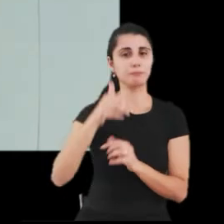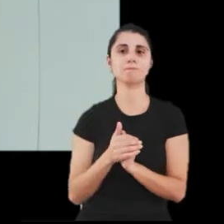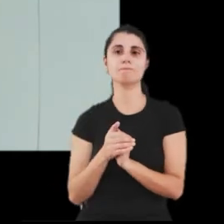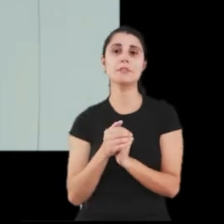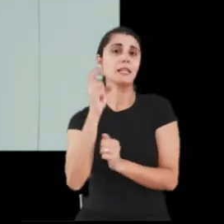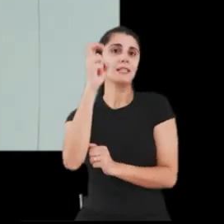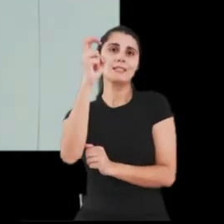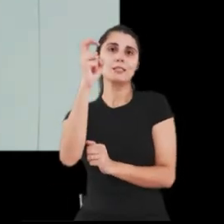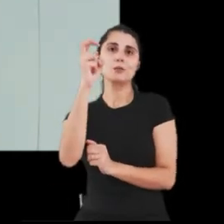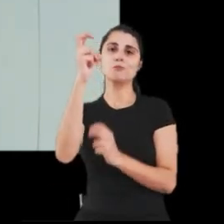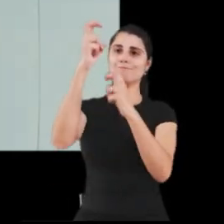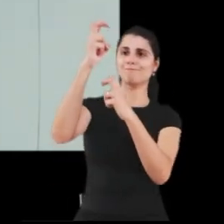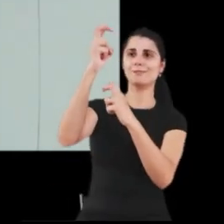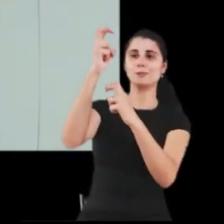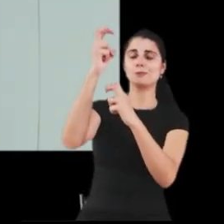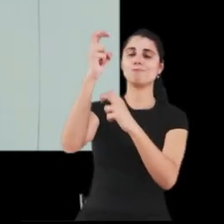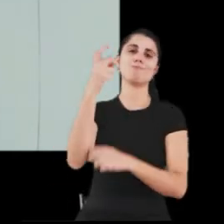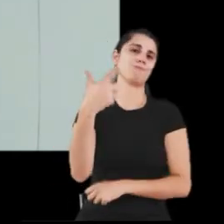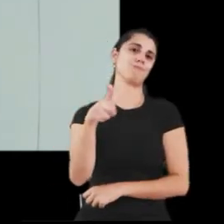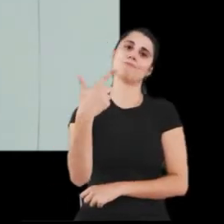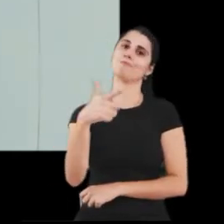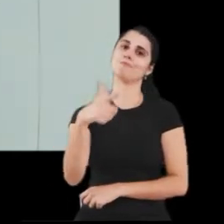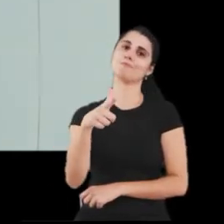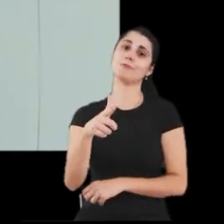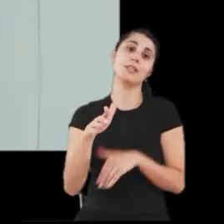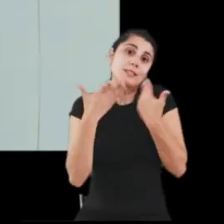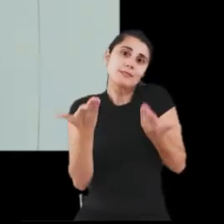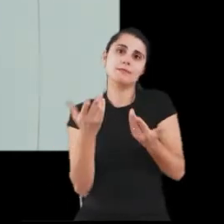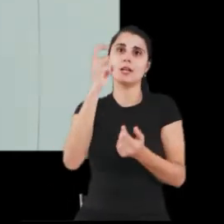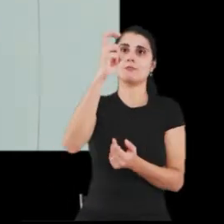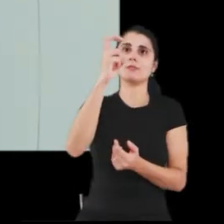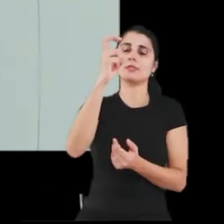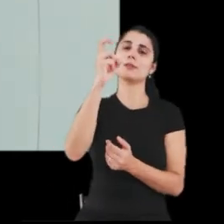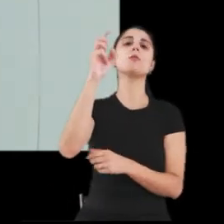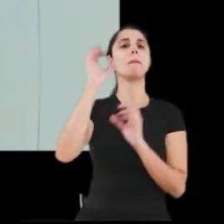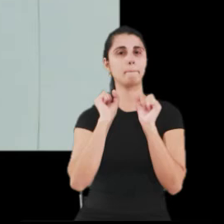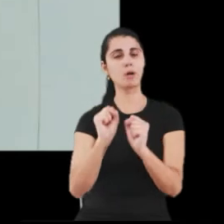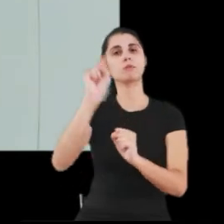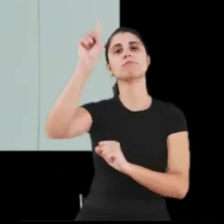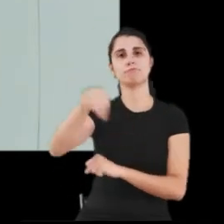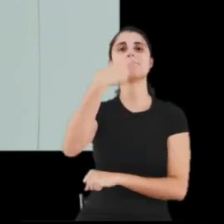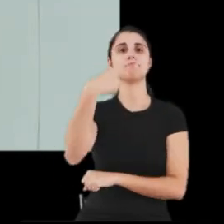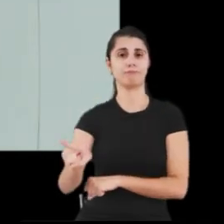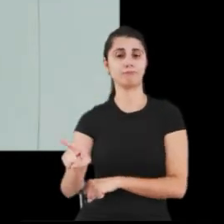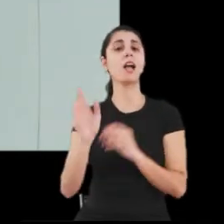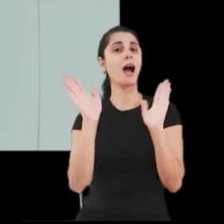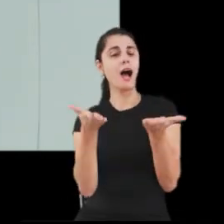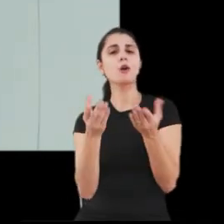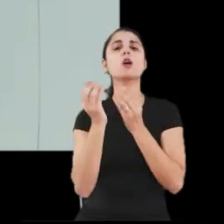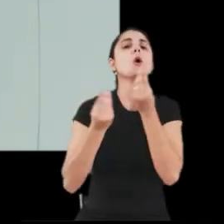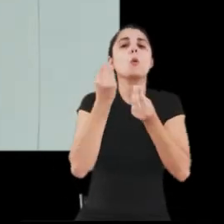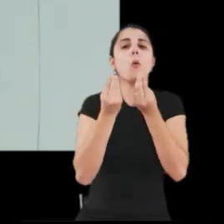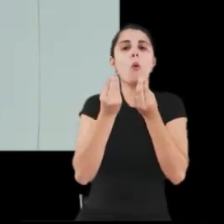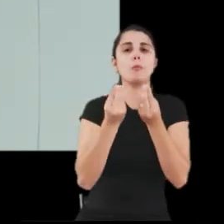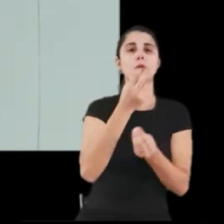5, ela está descartada, porque não tem base 5 no número 72. Agora é só multiplicar os